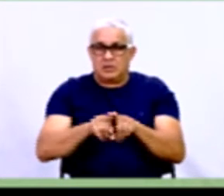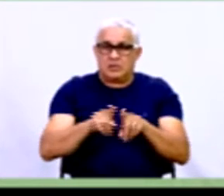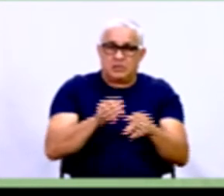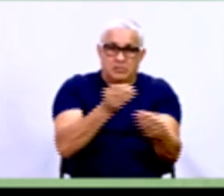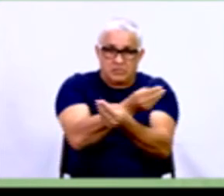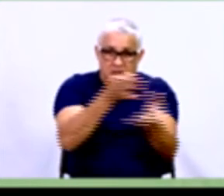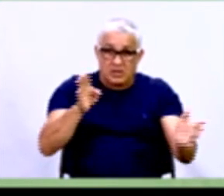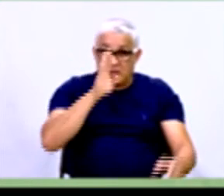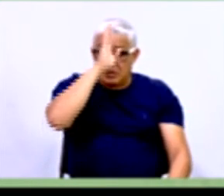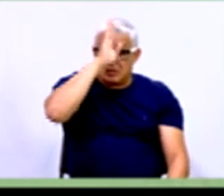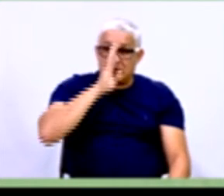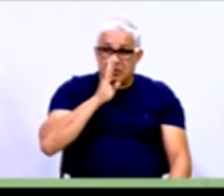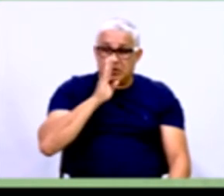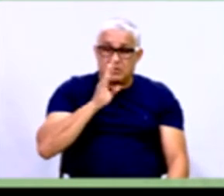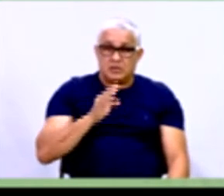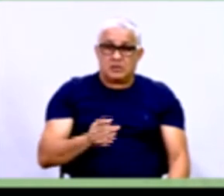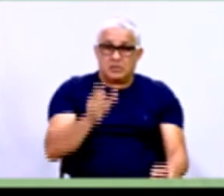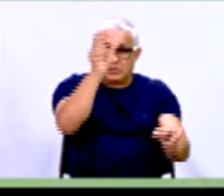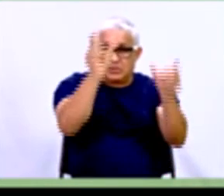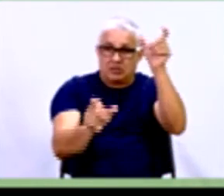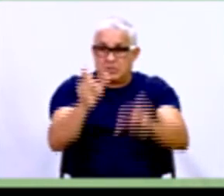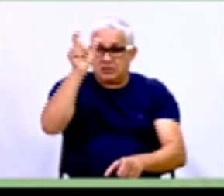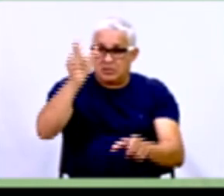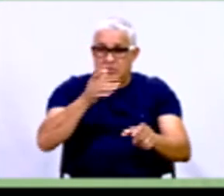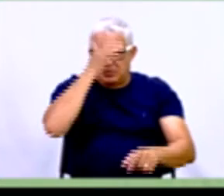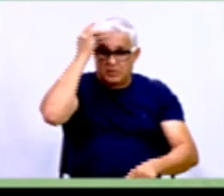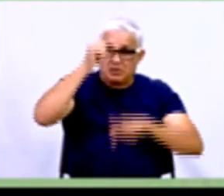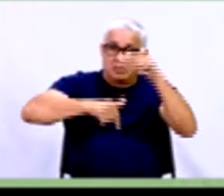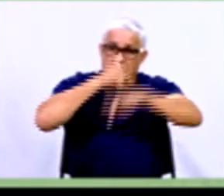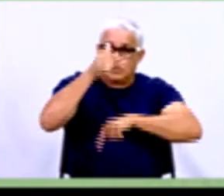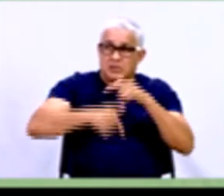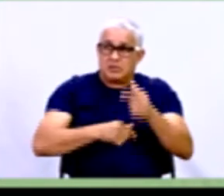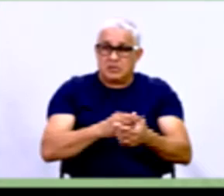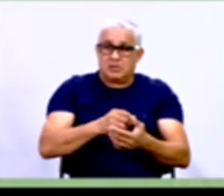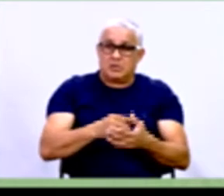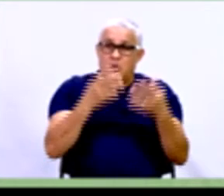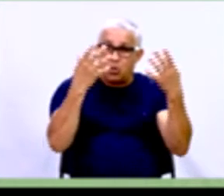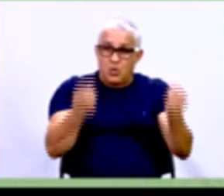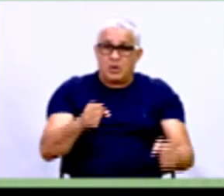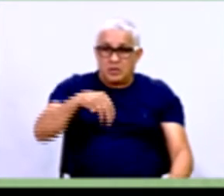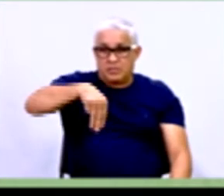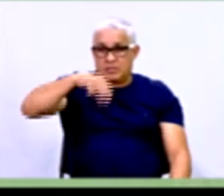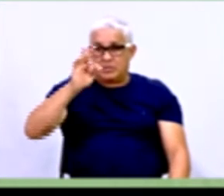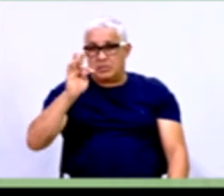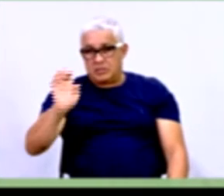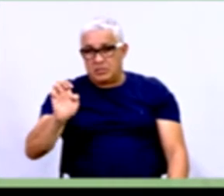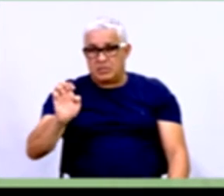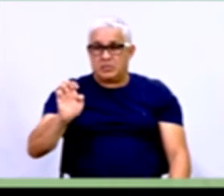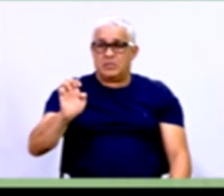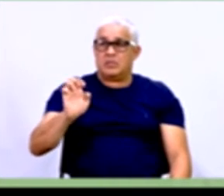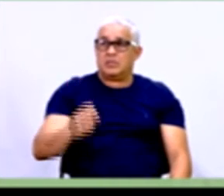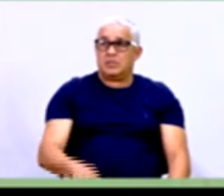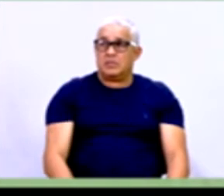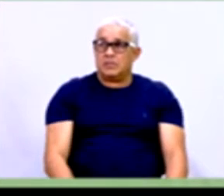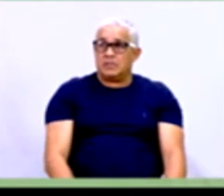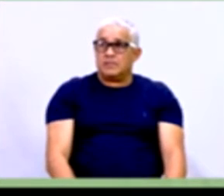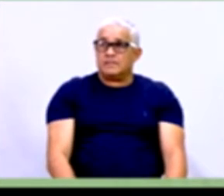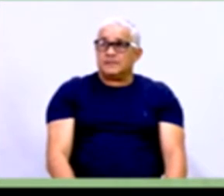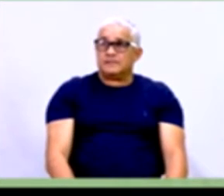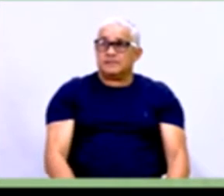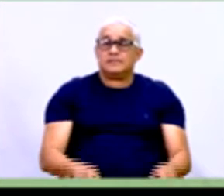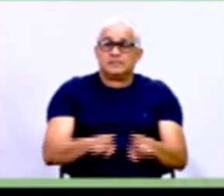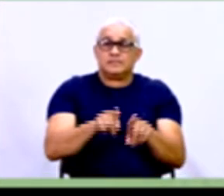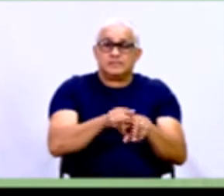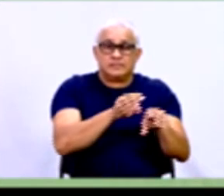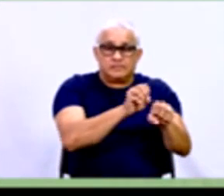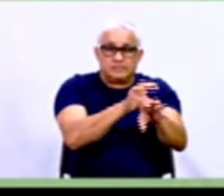Fornecer gratuitamente ao empregado somente EPI aprovado pelo MTE, Ministério do Trabalho e Emprego.